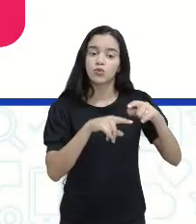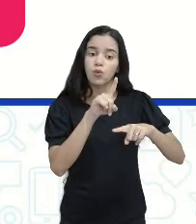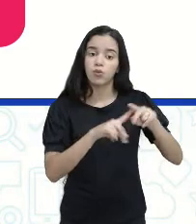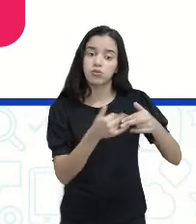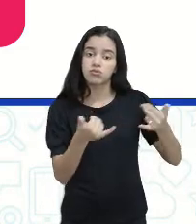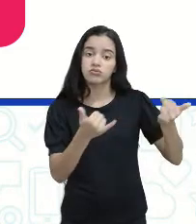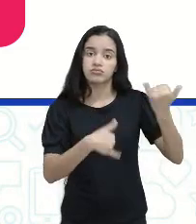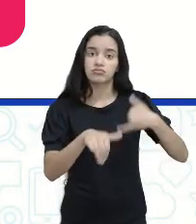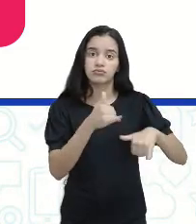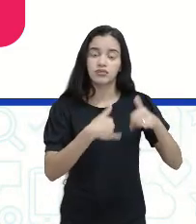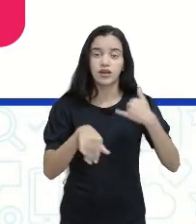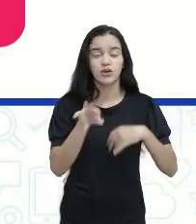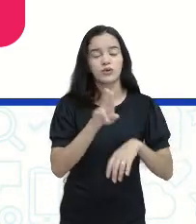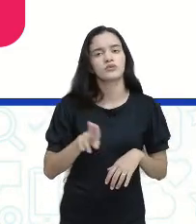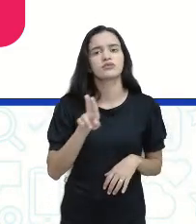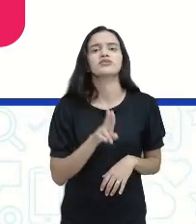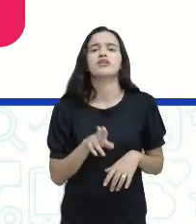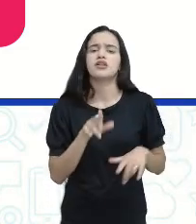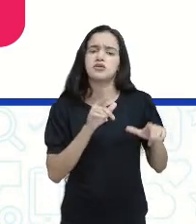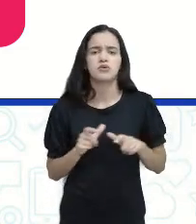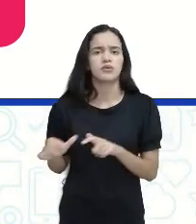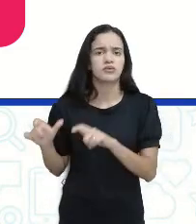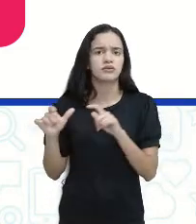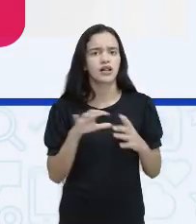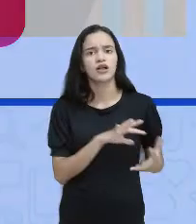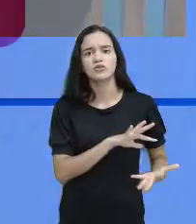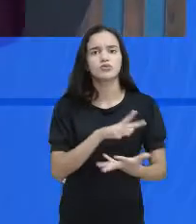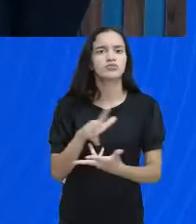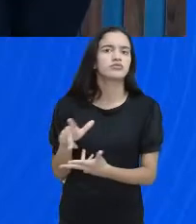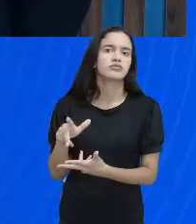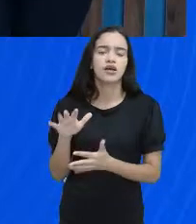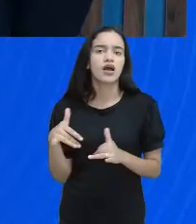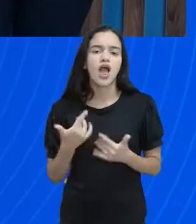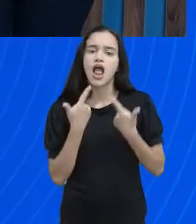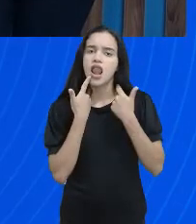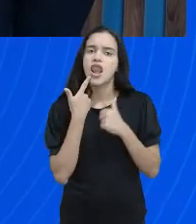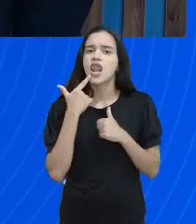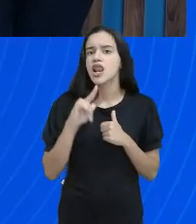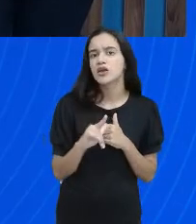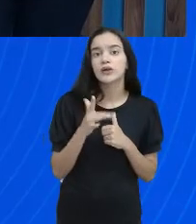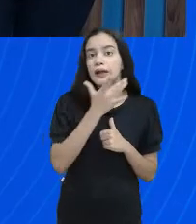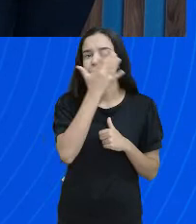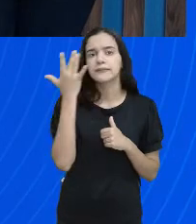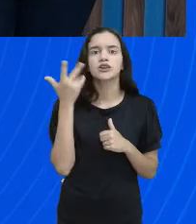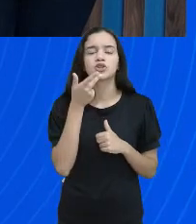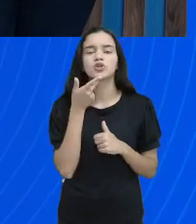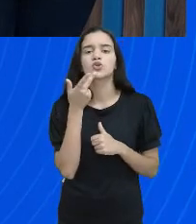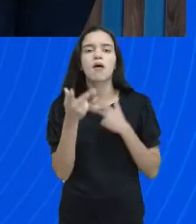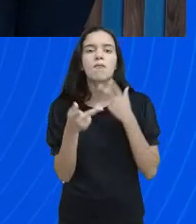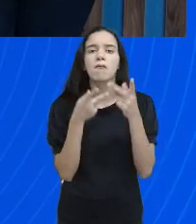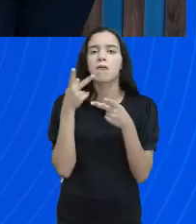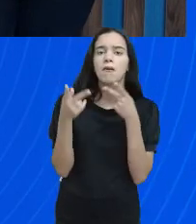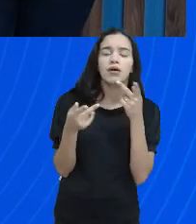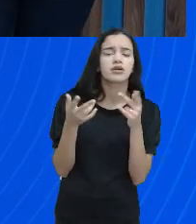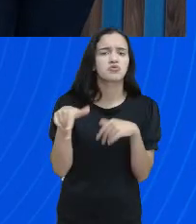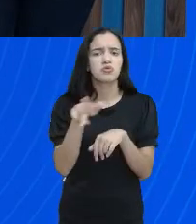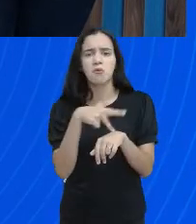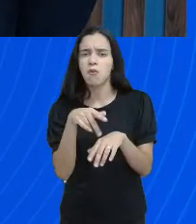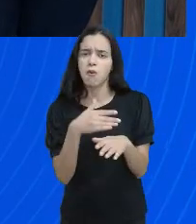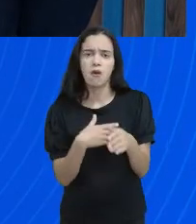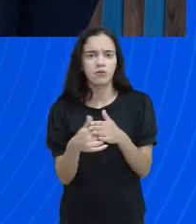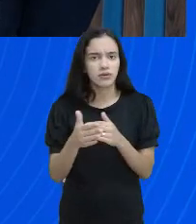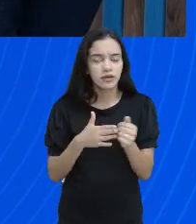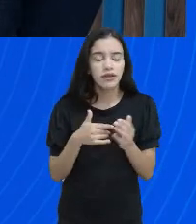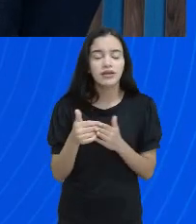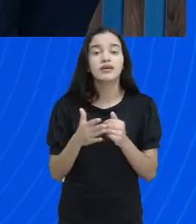utilizado o mesmo símbolo em qualquer lugar do mundo, tá certo? Então, qualquer língua que a pessoa falar, em qualquer país que ela